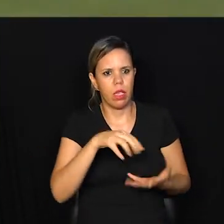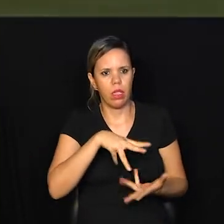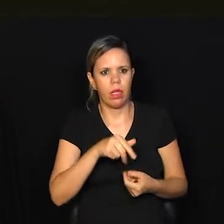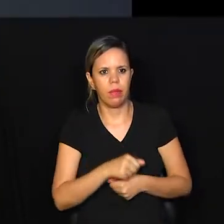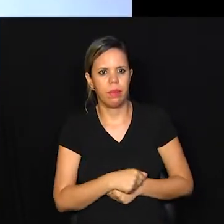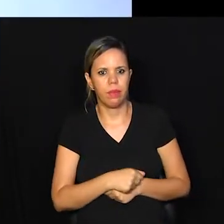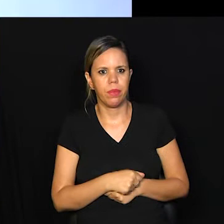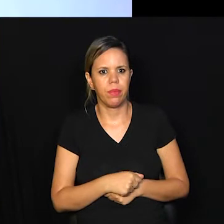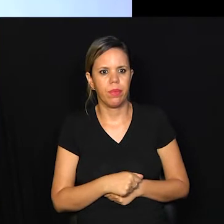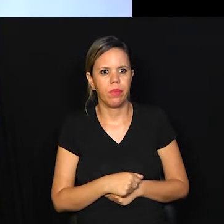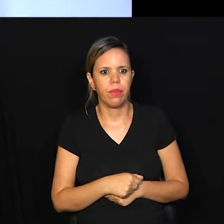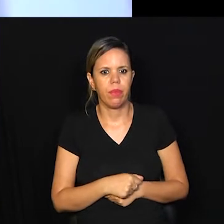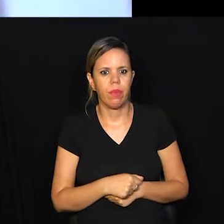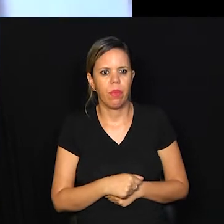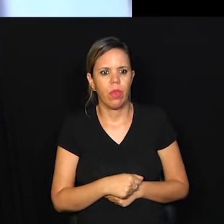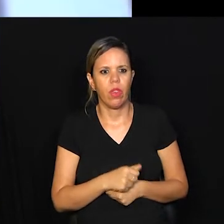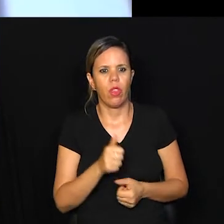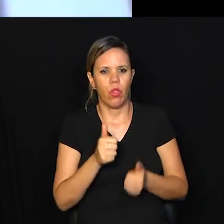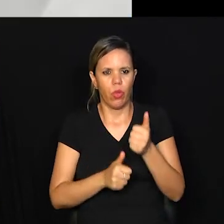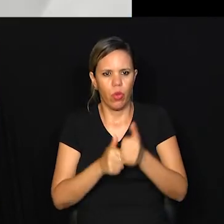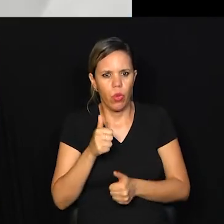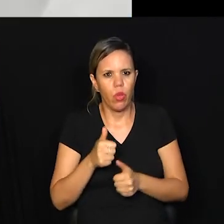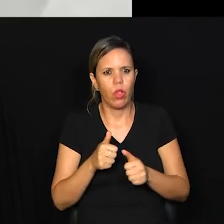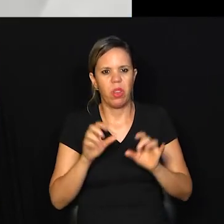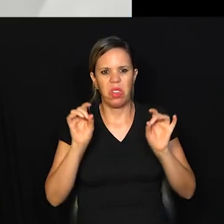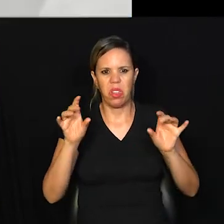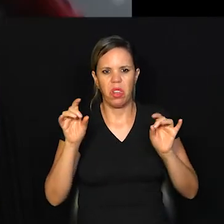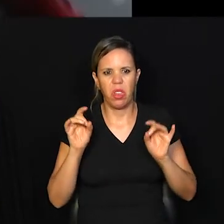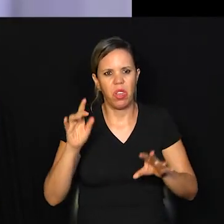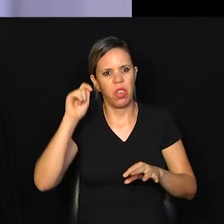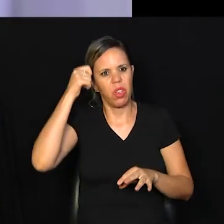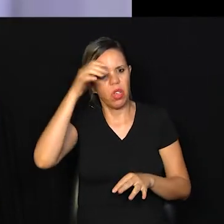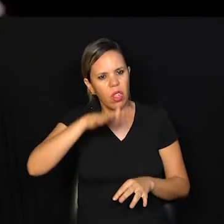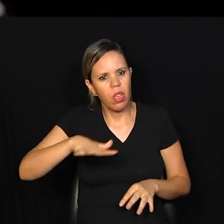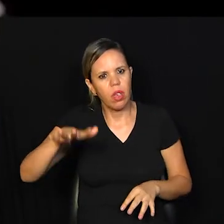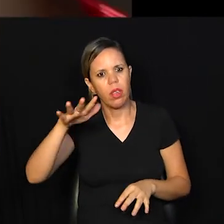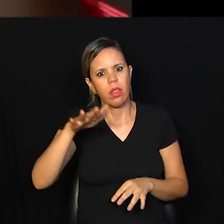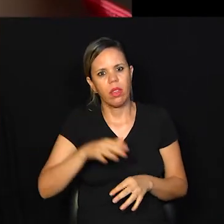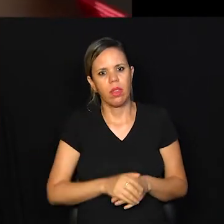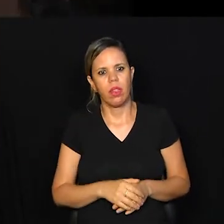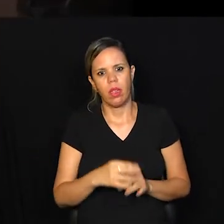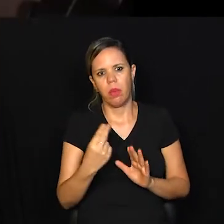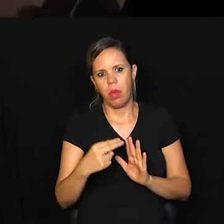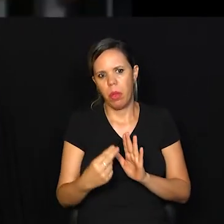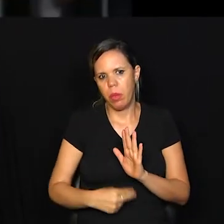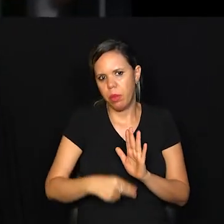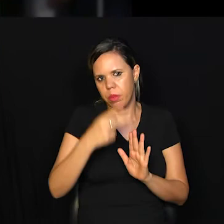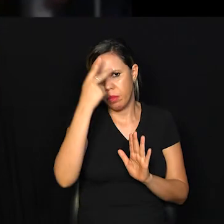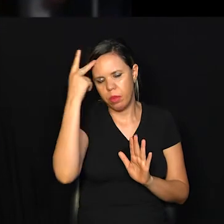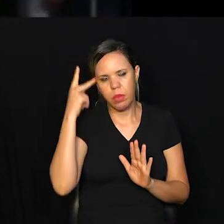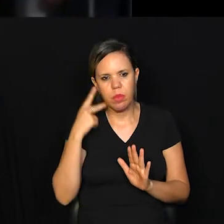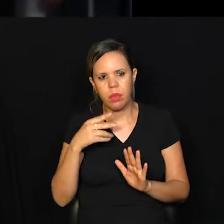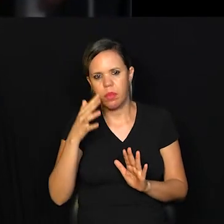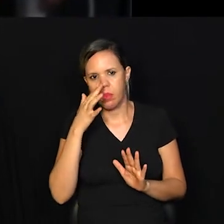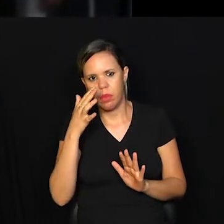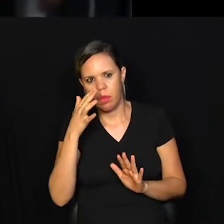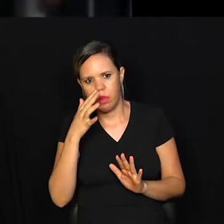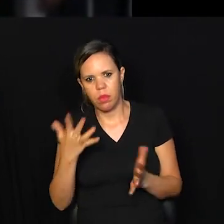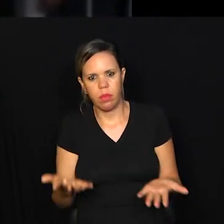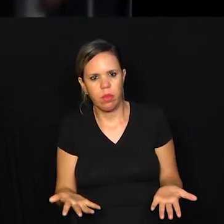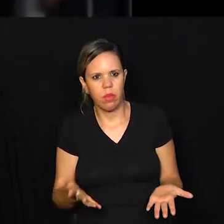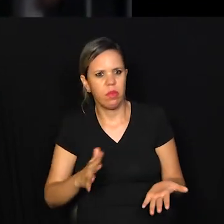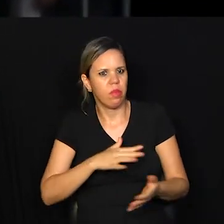planeta. Em um esporte cheio de estrelas negras a cintilar, Pelé, Drogba, Mbappé, Mané, Pogba. Incrivelmente bizarro